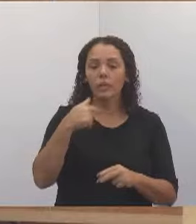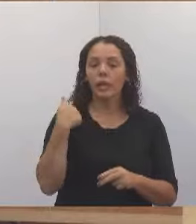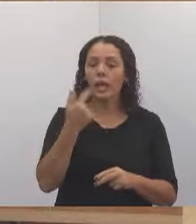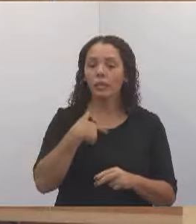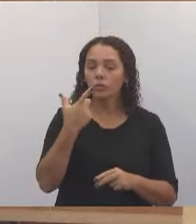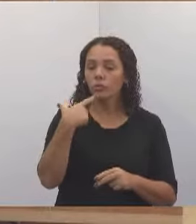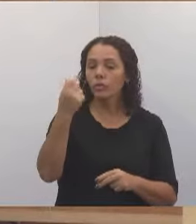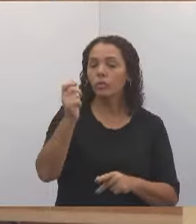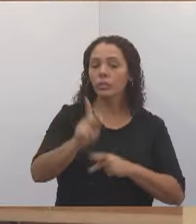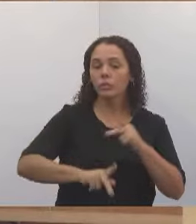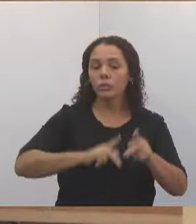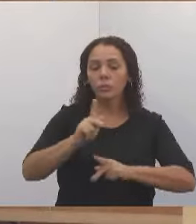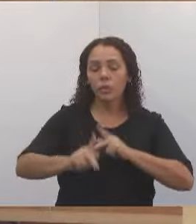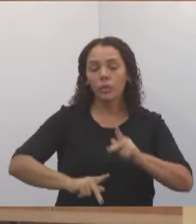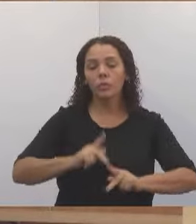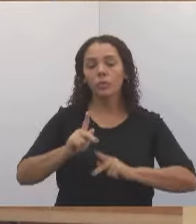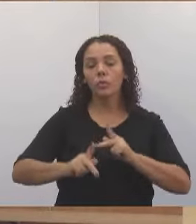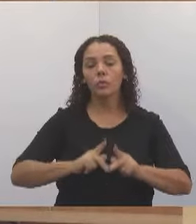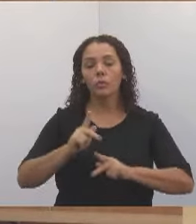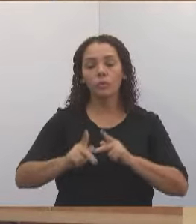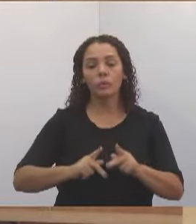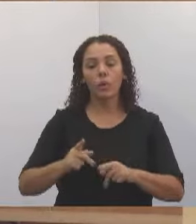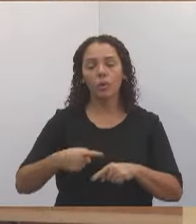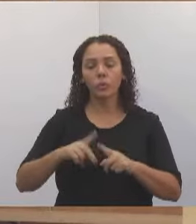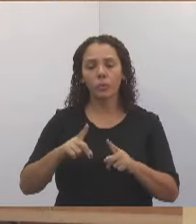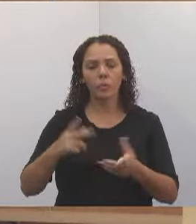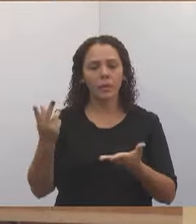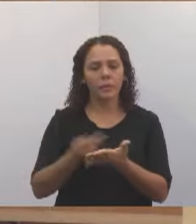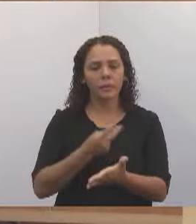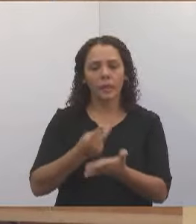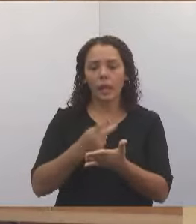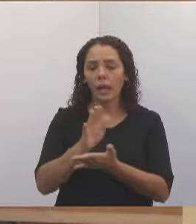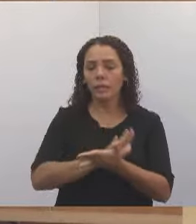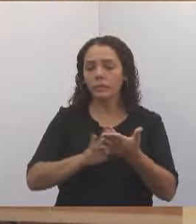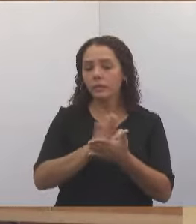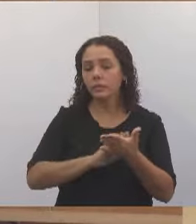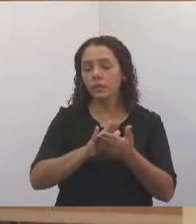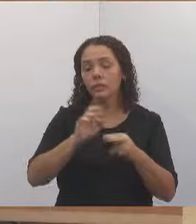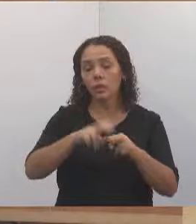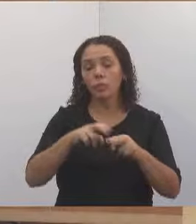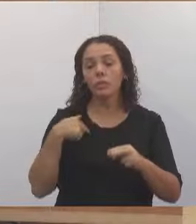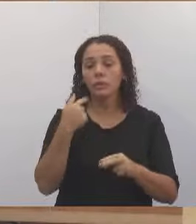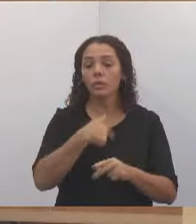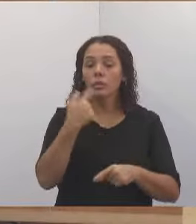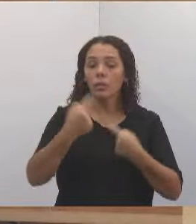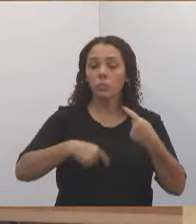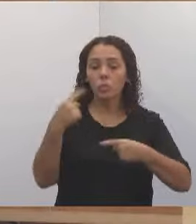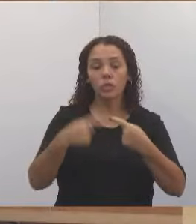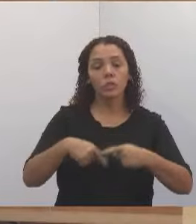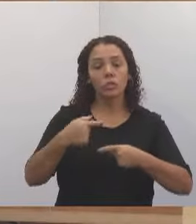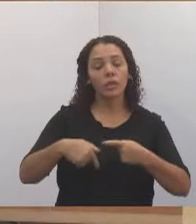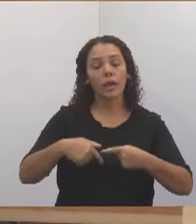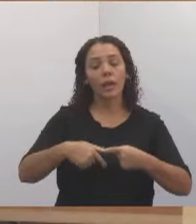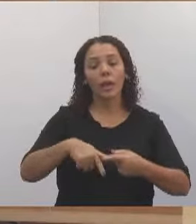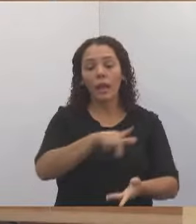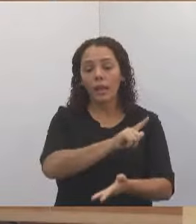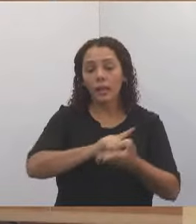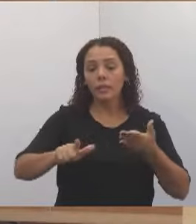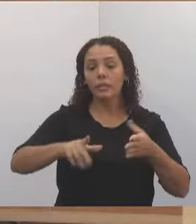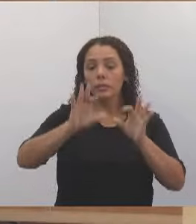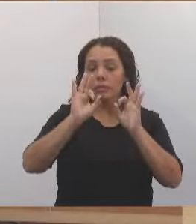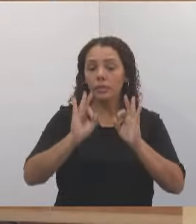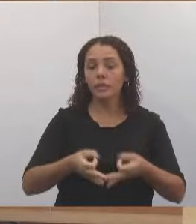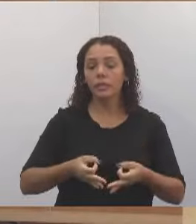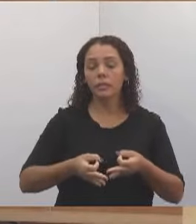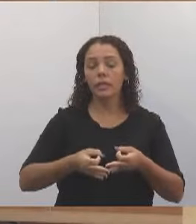com o voto do povo, da população, sem rabo preso com ninguém, e é por isso que a gente faz a nossa política limpa, uma política séria, uma